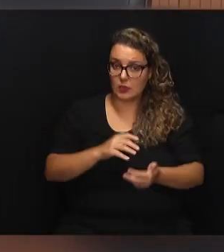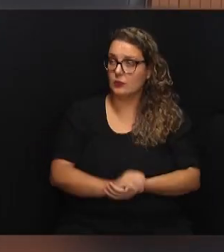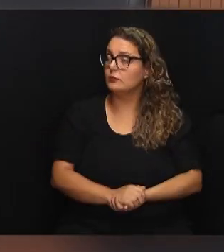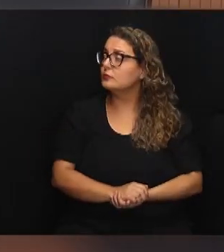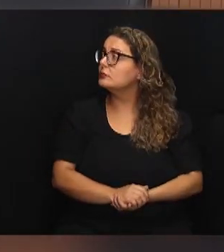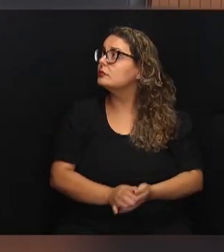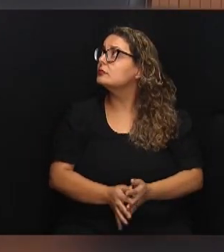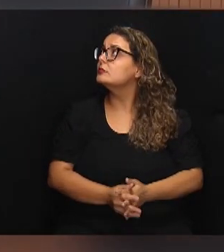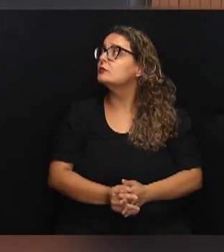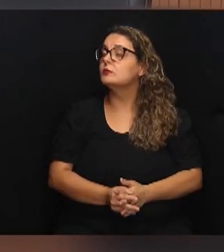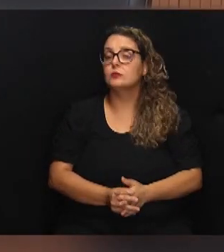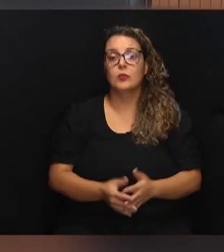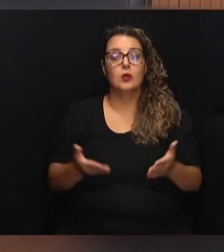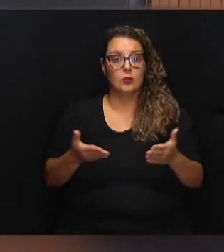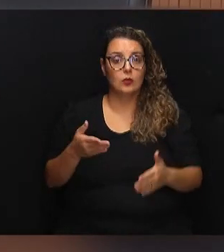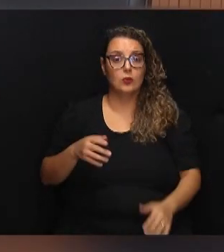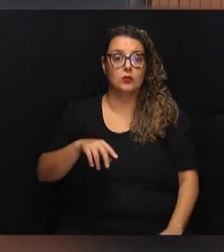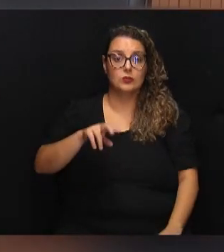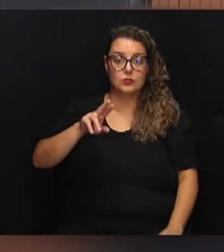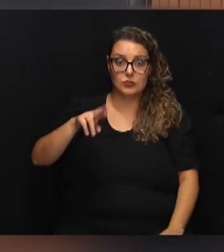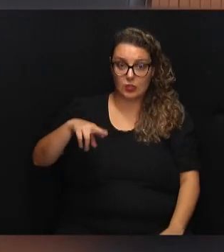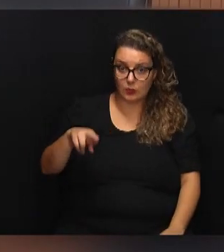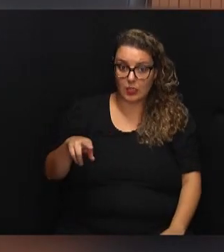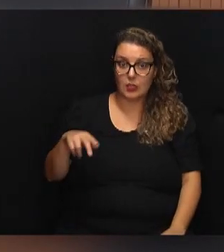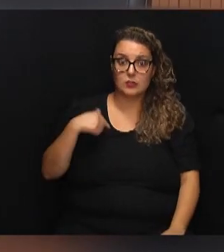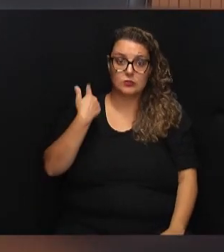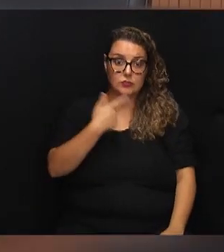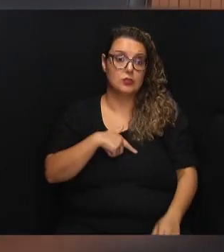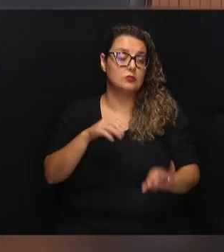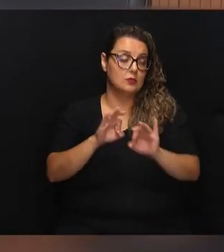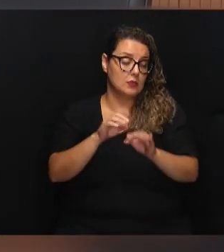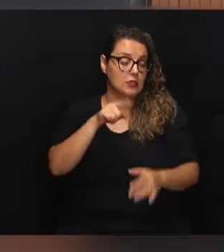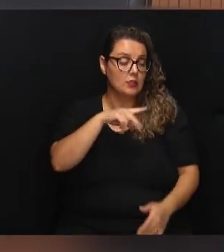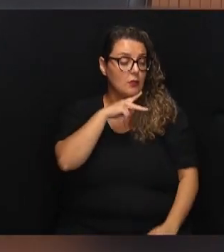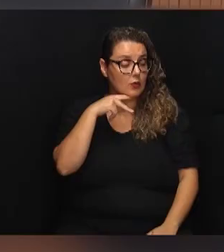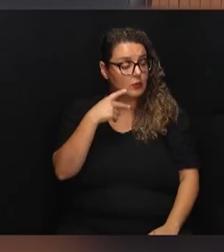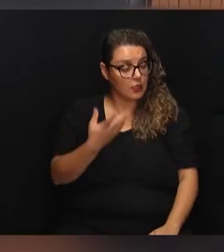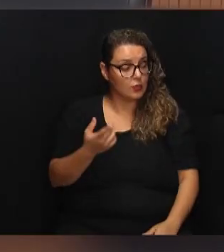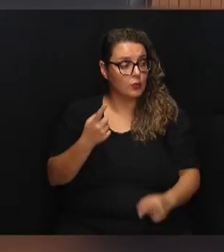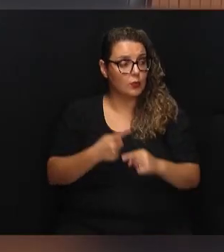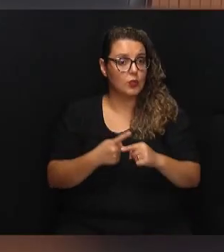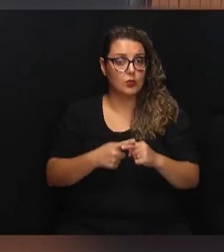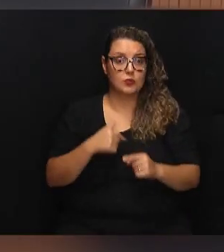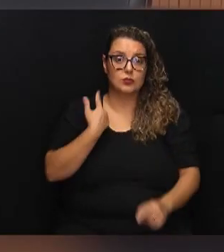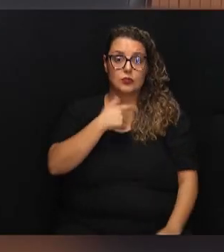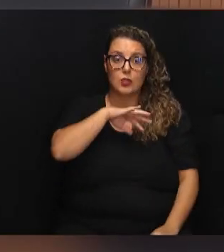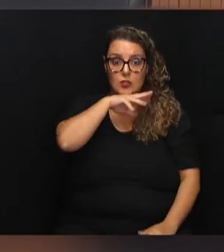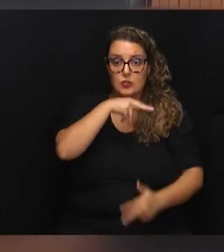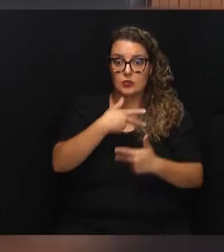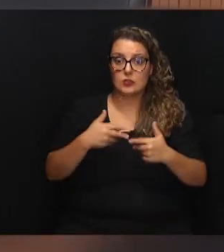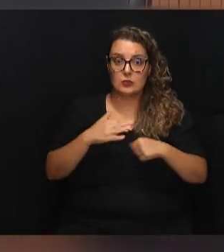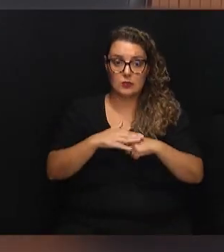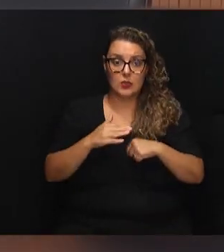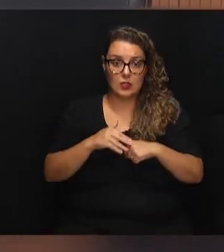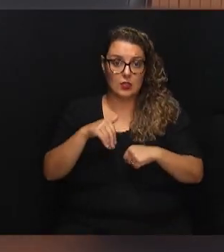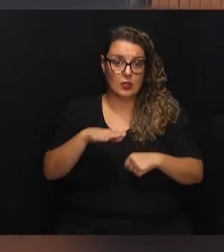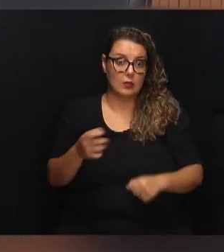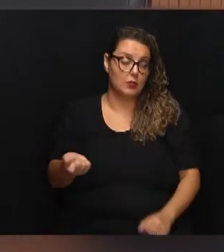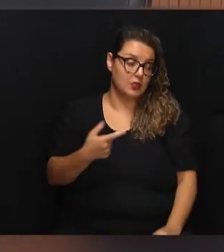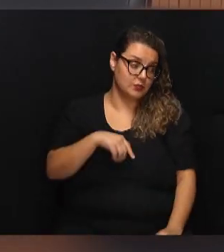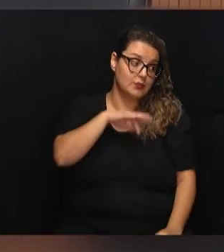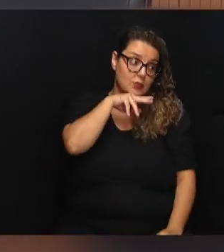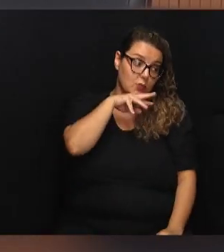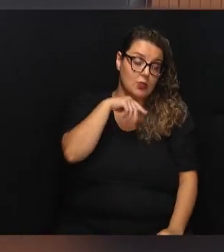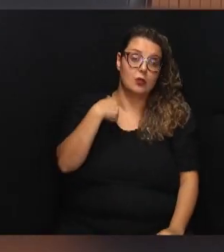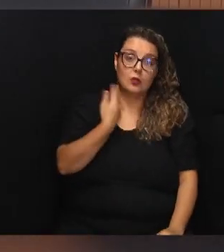essa causa é uma causa nossa, familiar, né, Permínio? Porque hoje os nossos animais de estimação é mais do que um animal,